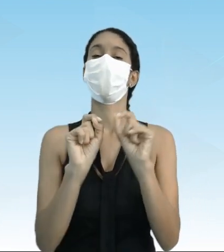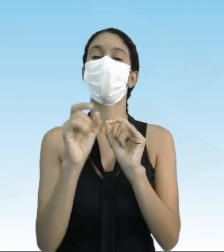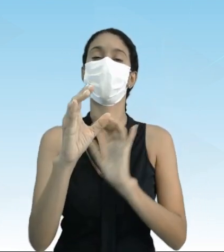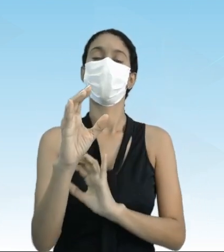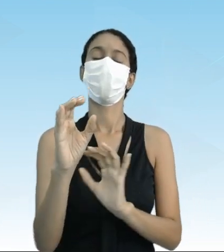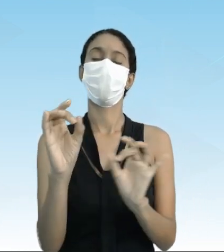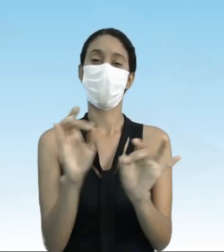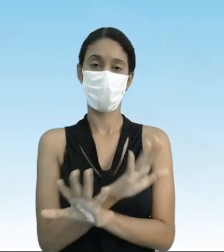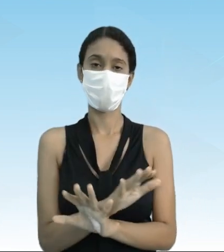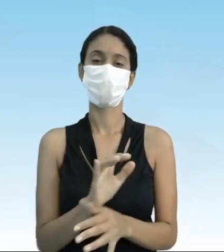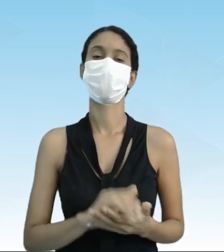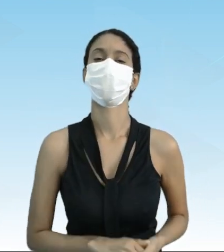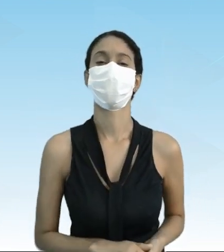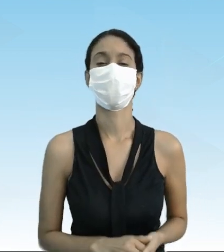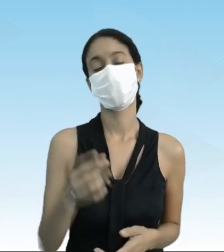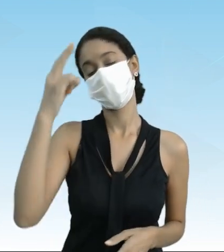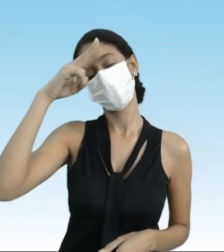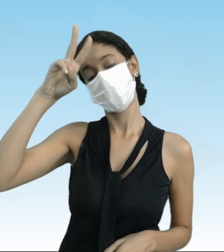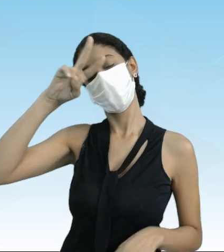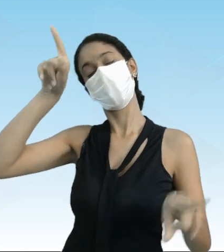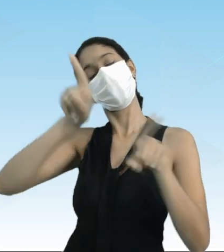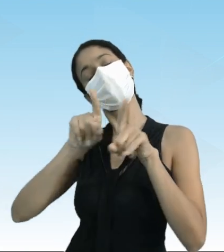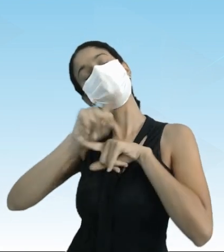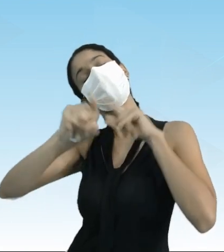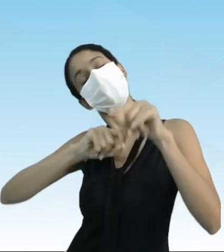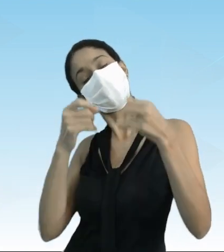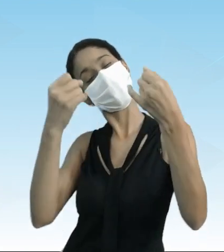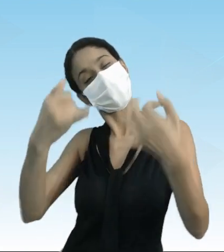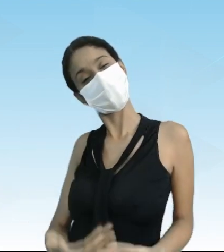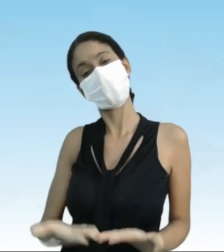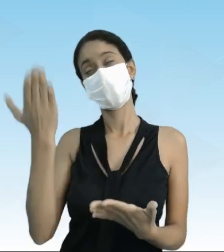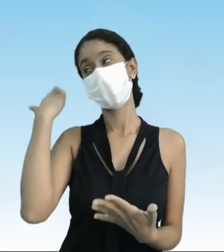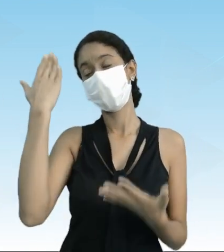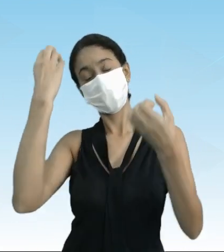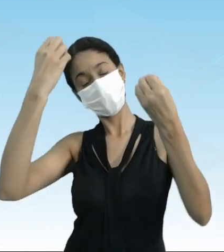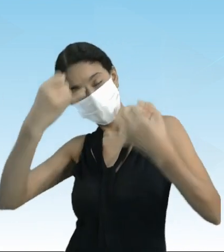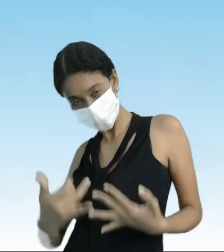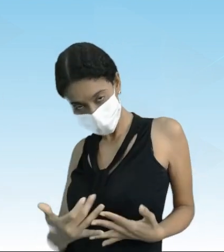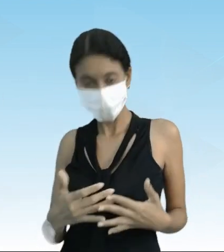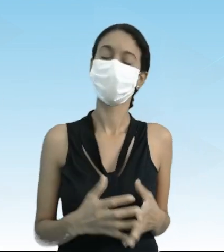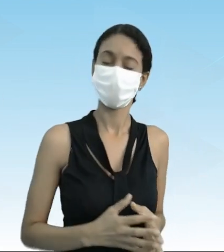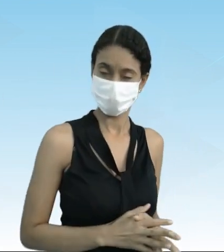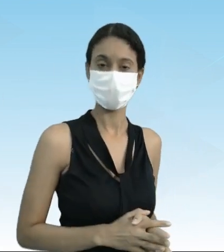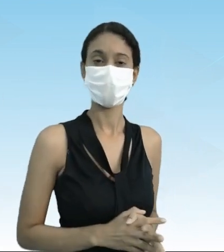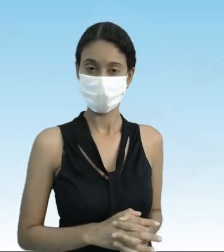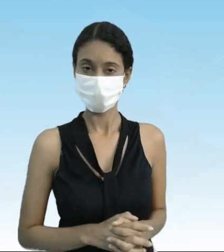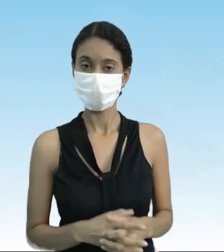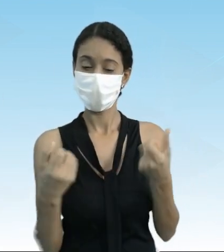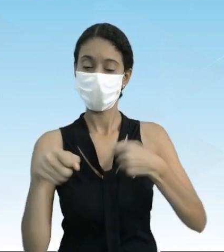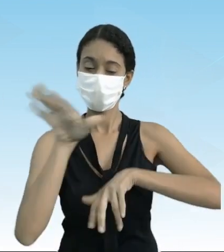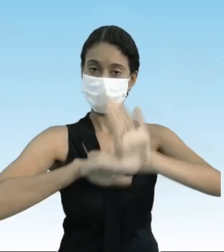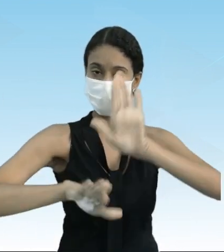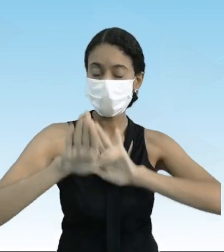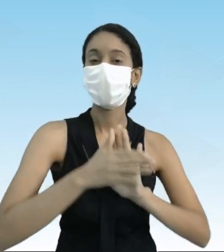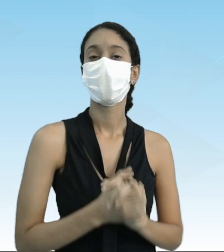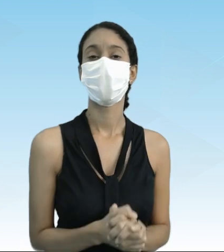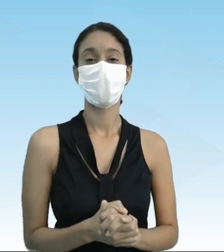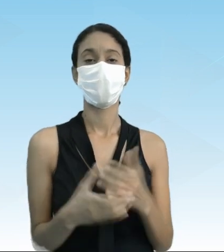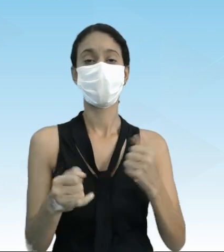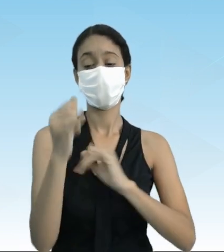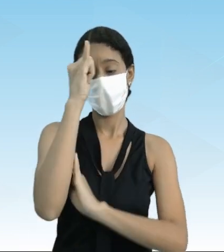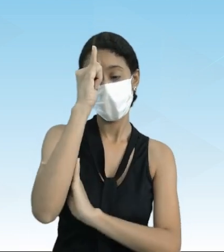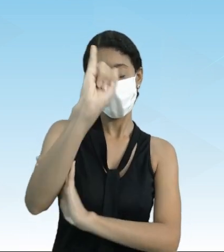e também, felizmente, lembrar daquele ponto que falamos na aula passada, que deve-se tomar cuidado. Devemos